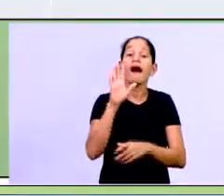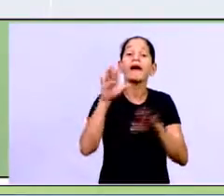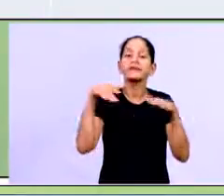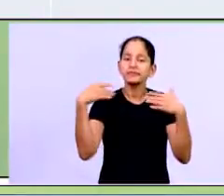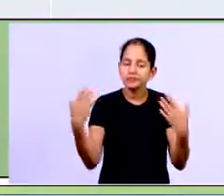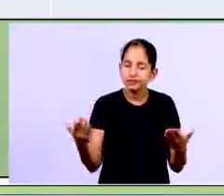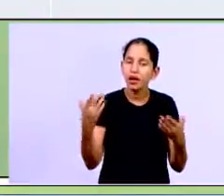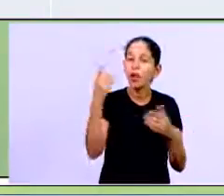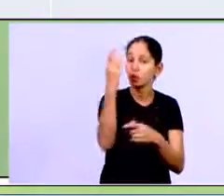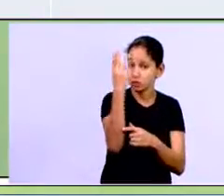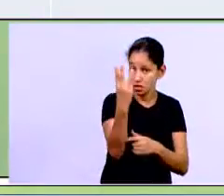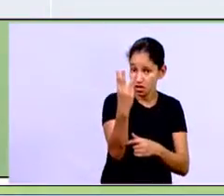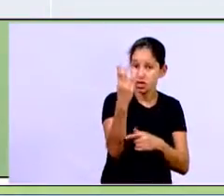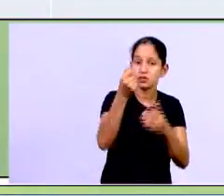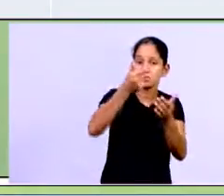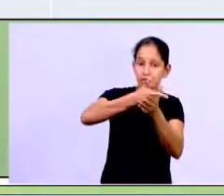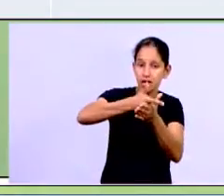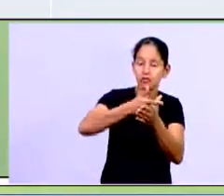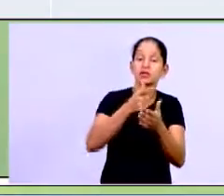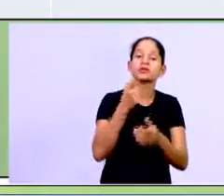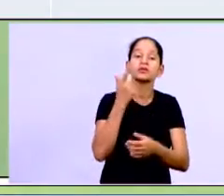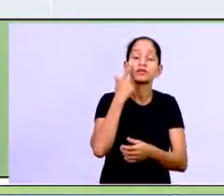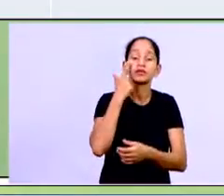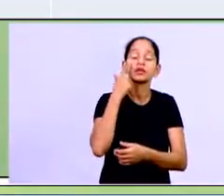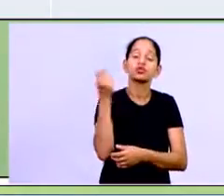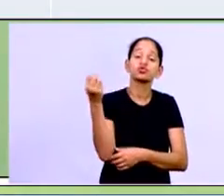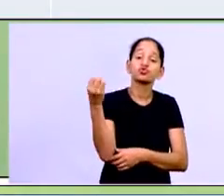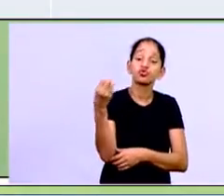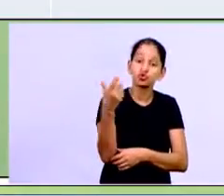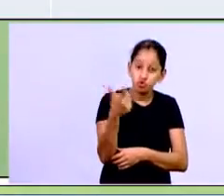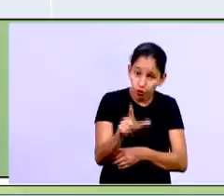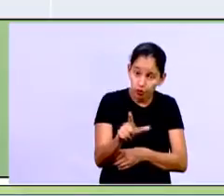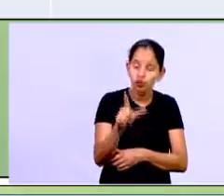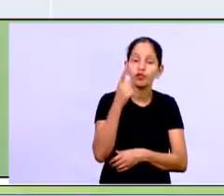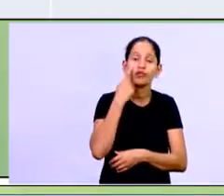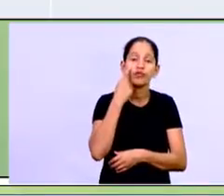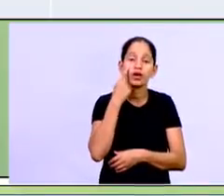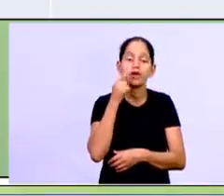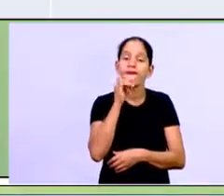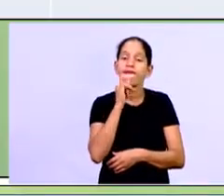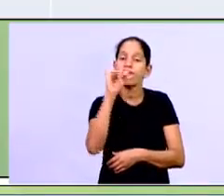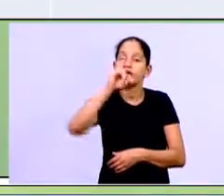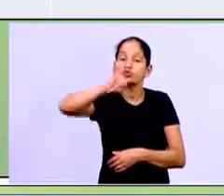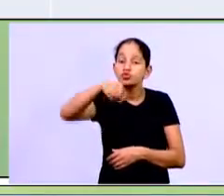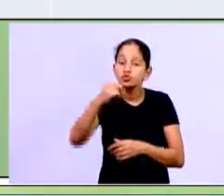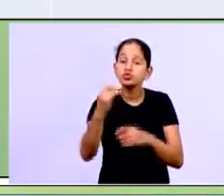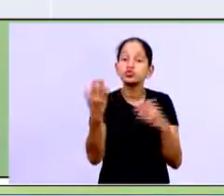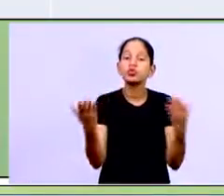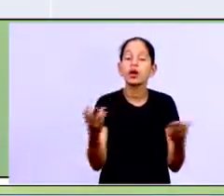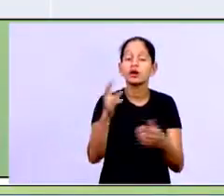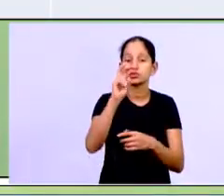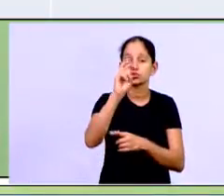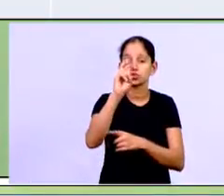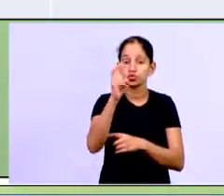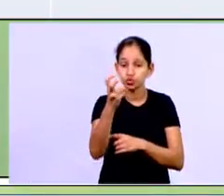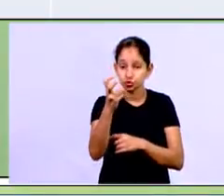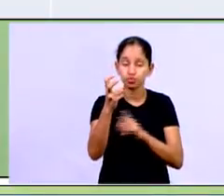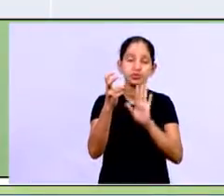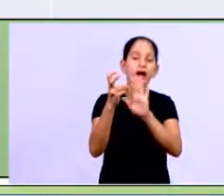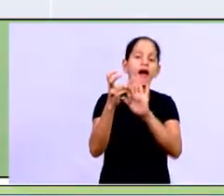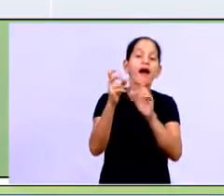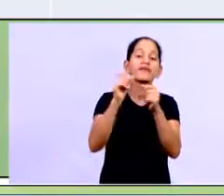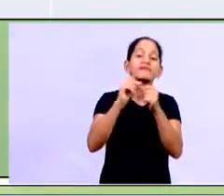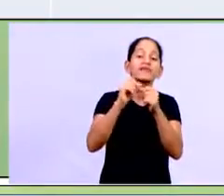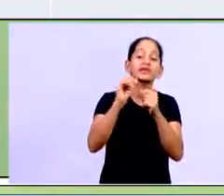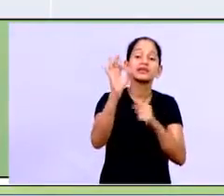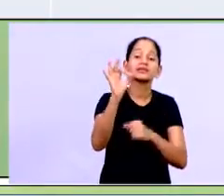o meu terceiro pagamento, novamente, eu tenho que ver o que eu estou devendo para calcular os juros. Estou devendo 5 mil. 10% de 5